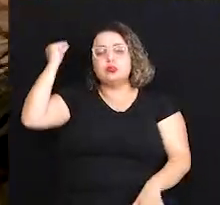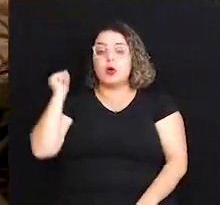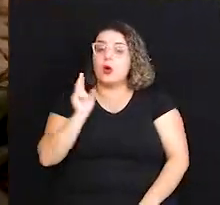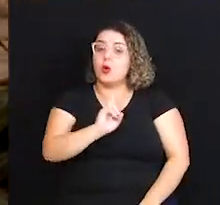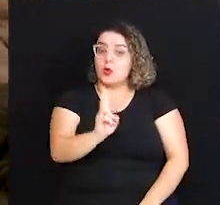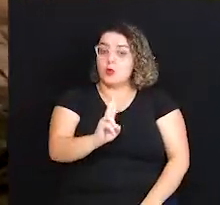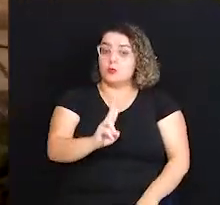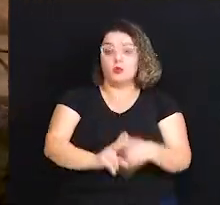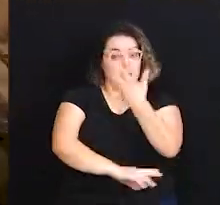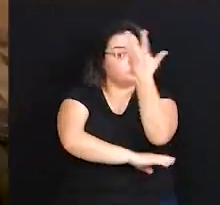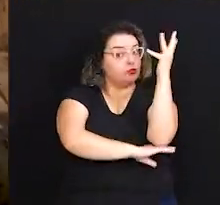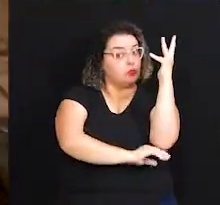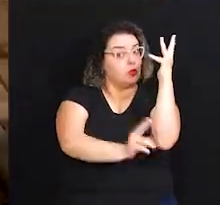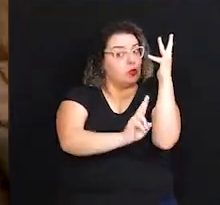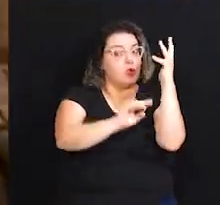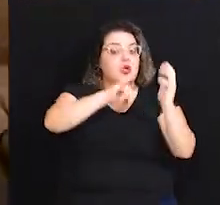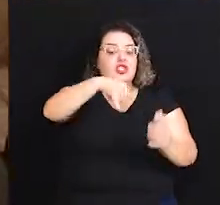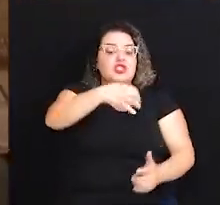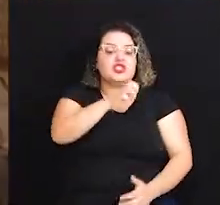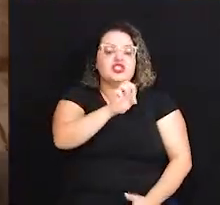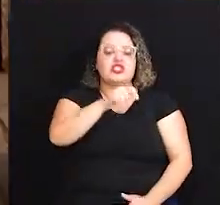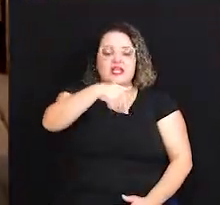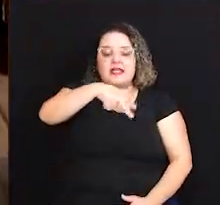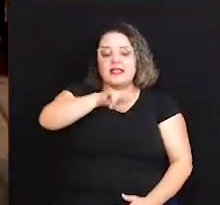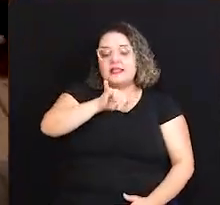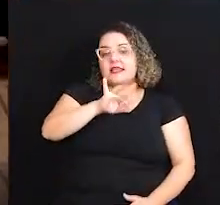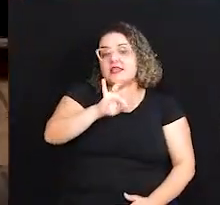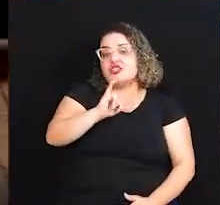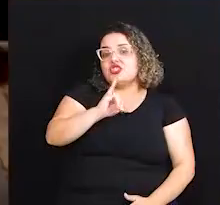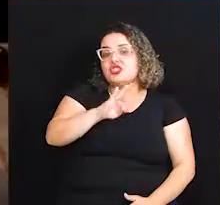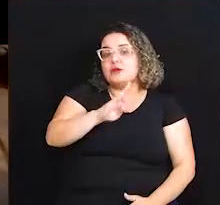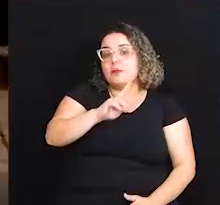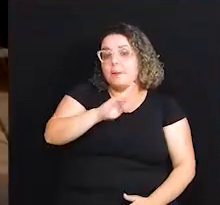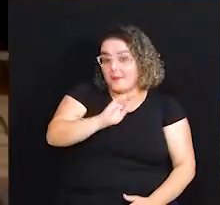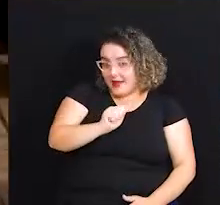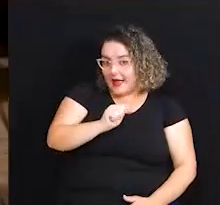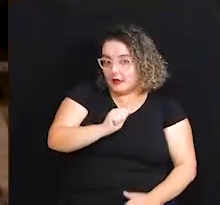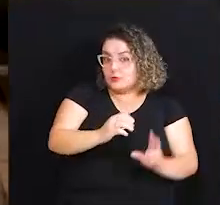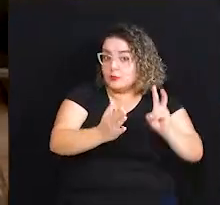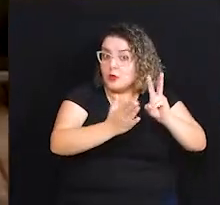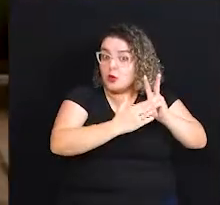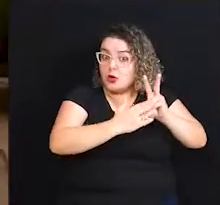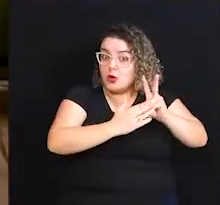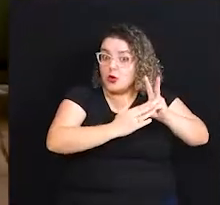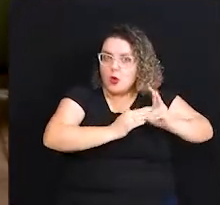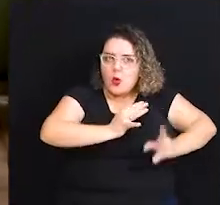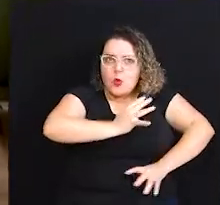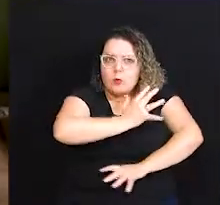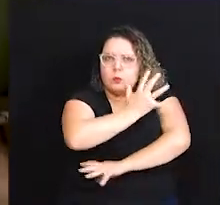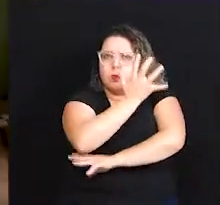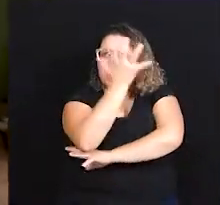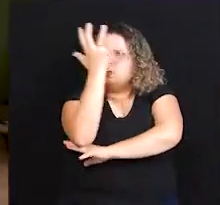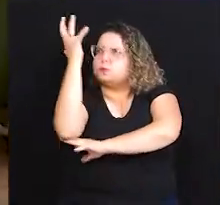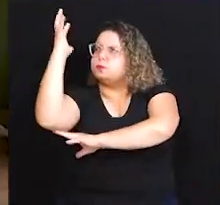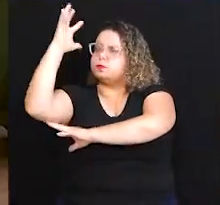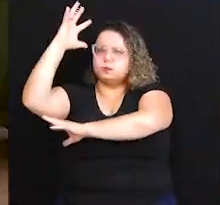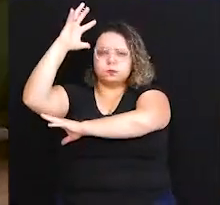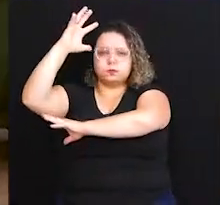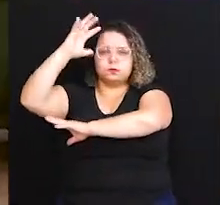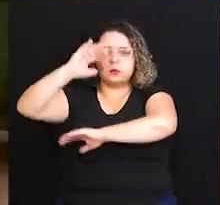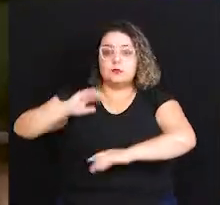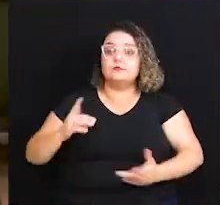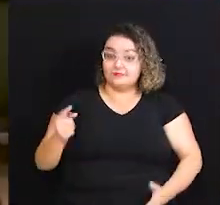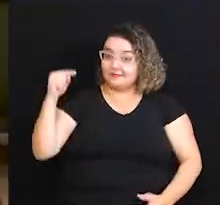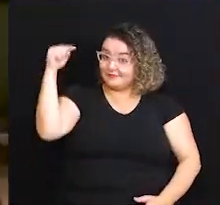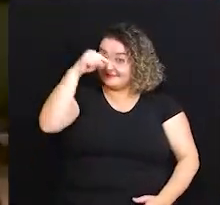de árvore. Jequitibá, uma palavra que vem do Tupi-Guarani e que significa gigante da floresta. Lá dentro, é